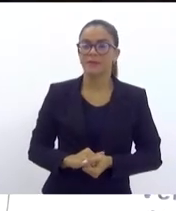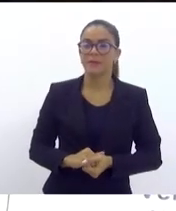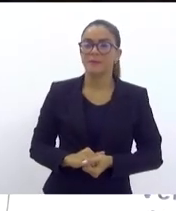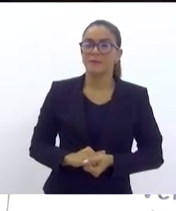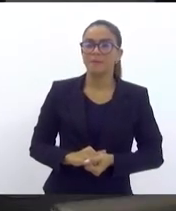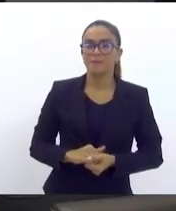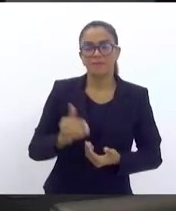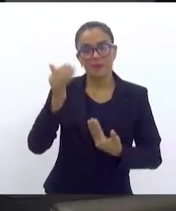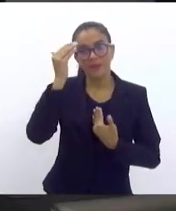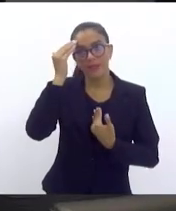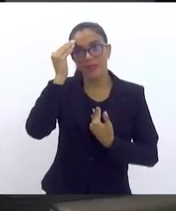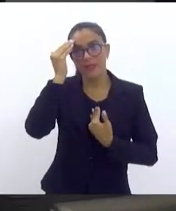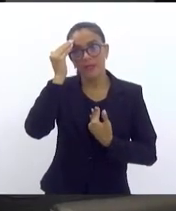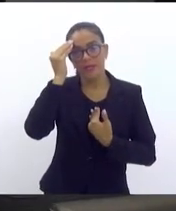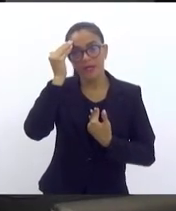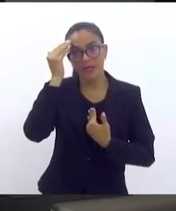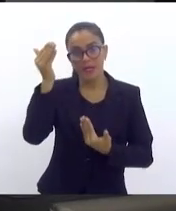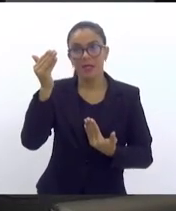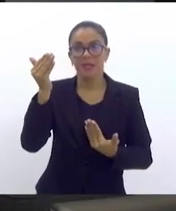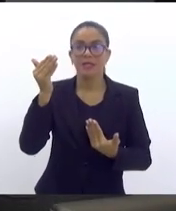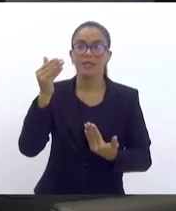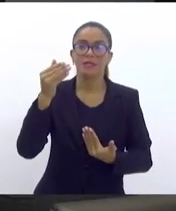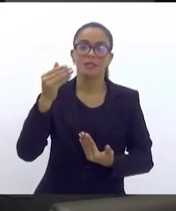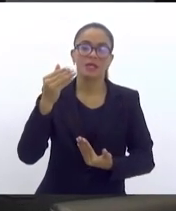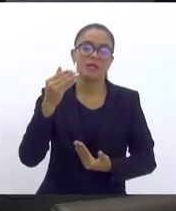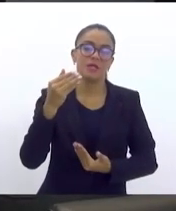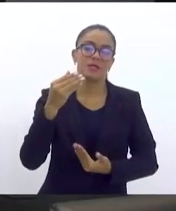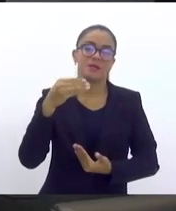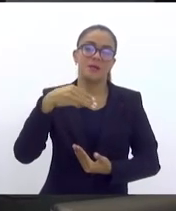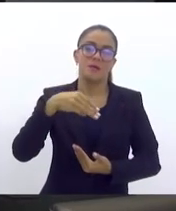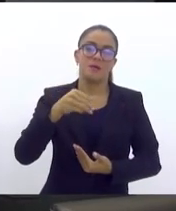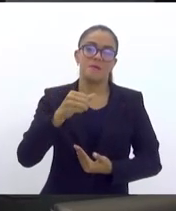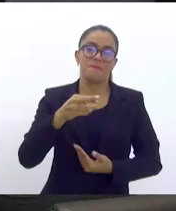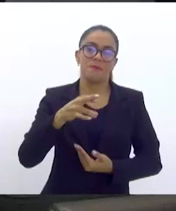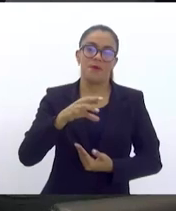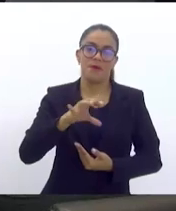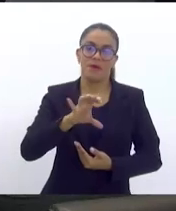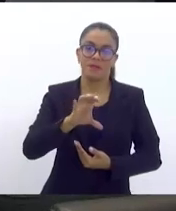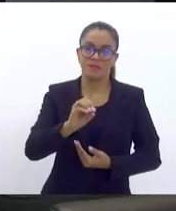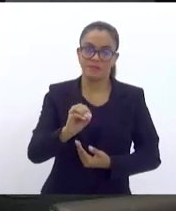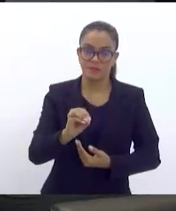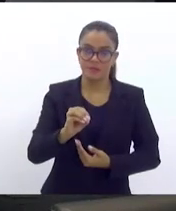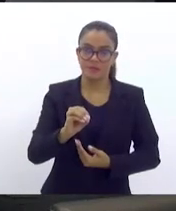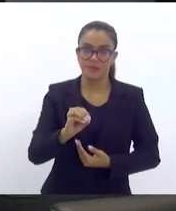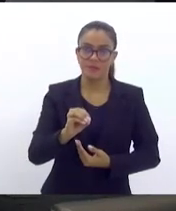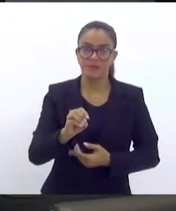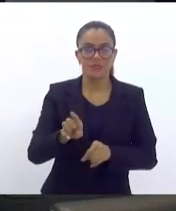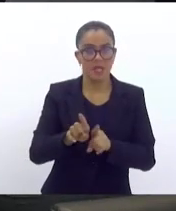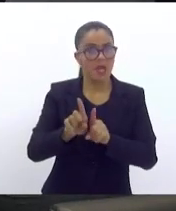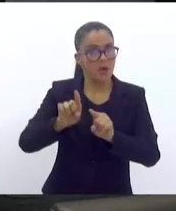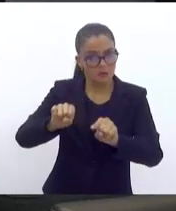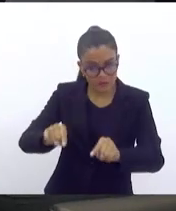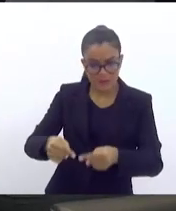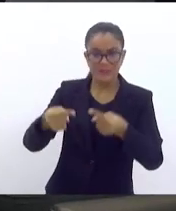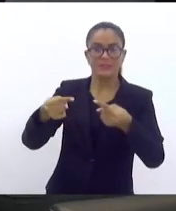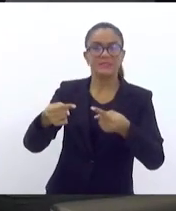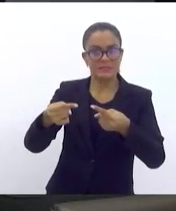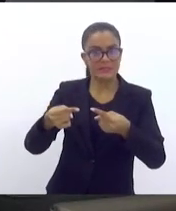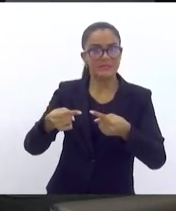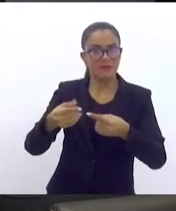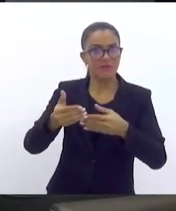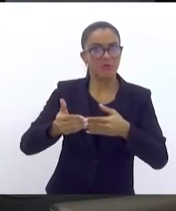eu agradeço aqui seu Márcio pela explanação e é Um Desafio grande que nós temos pela frente